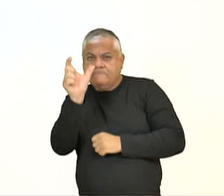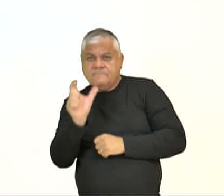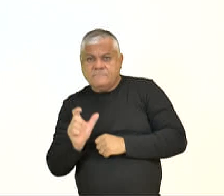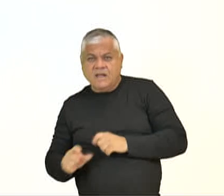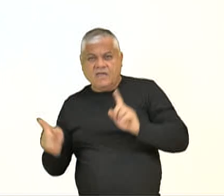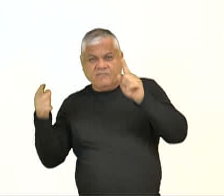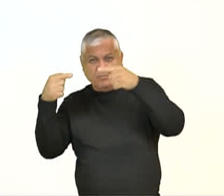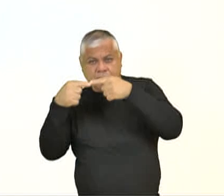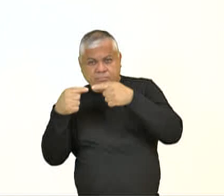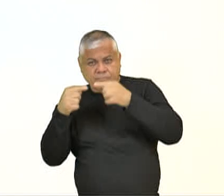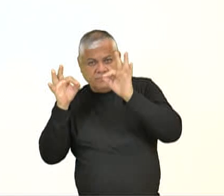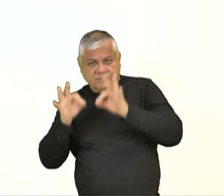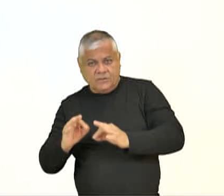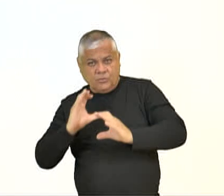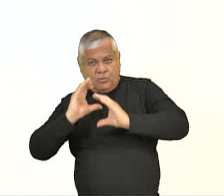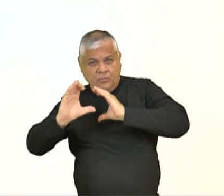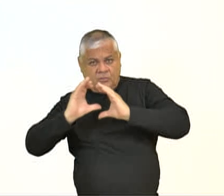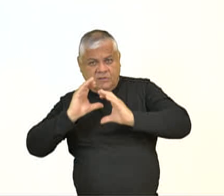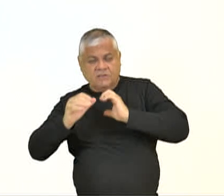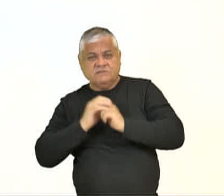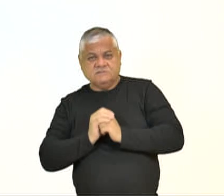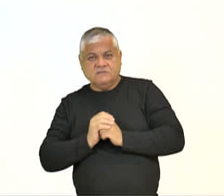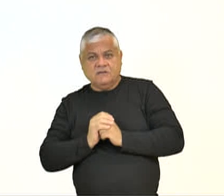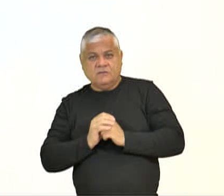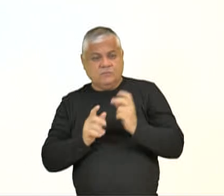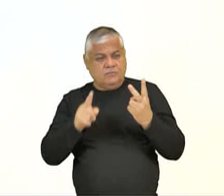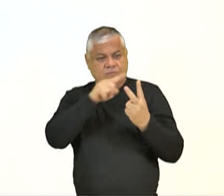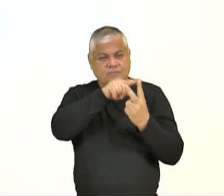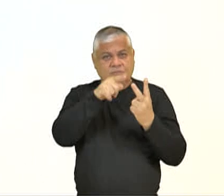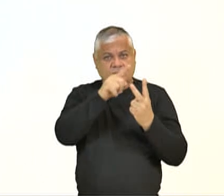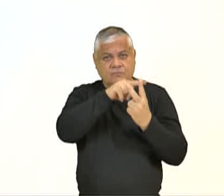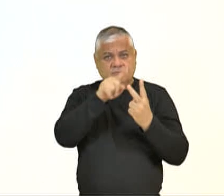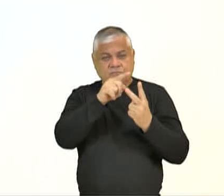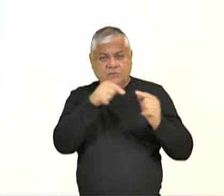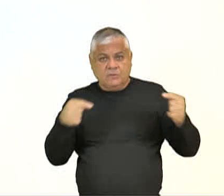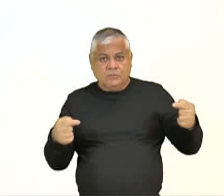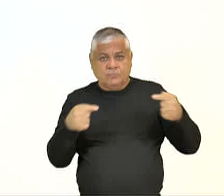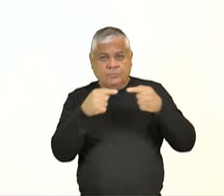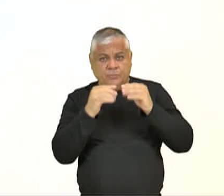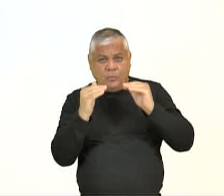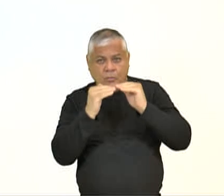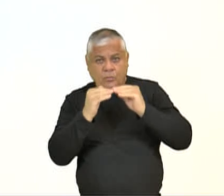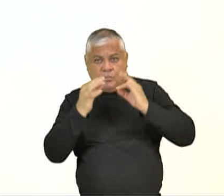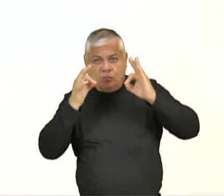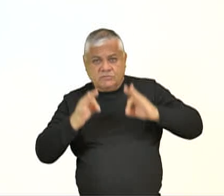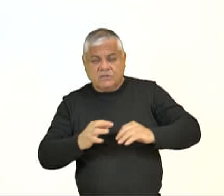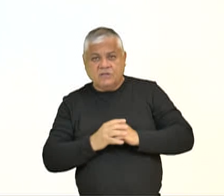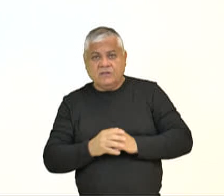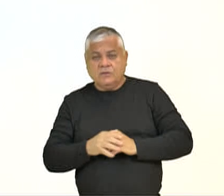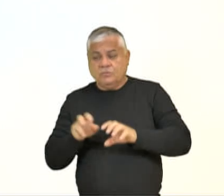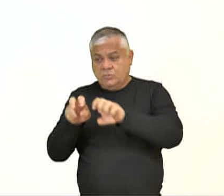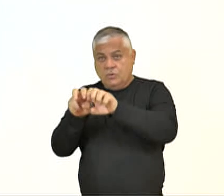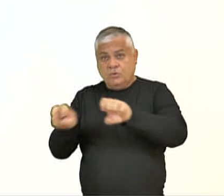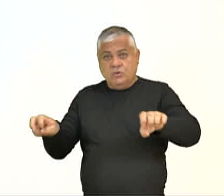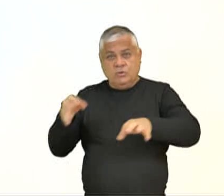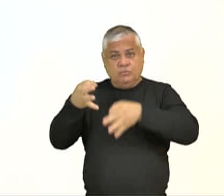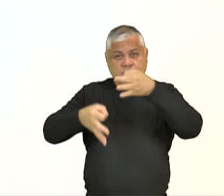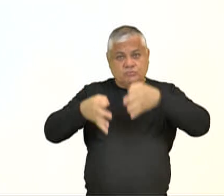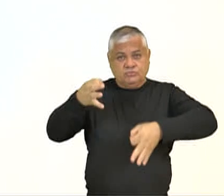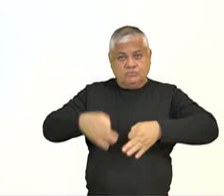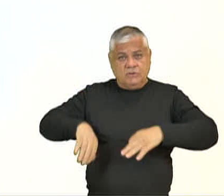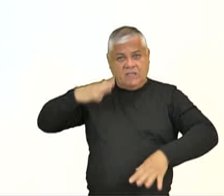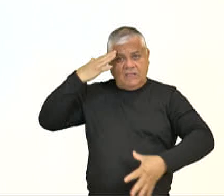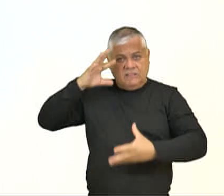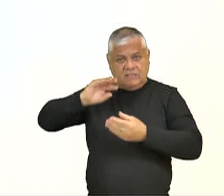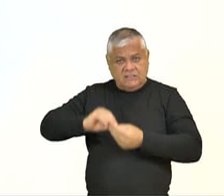adequada à situação comunicativa? Os dois lados conseguiram chegar a um acordo sobre algo? O júri demonstrou ter compreendido